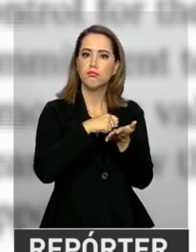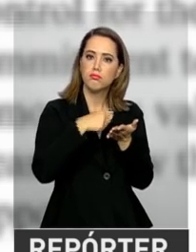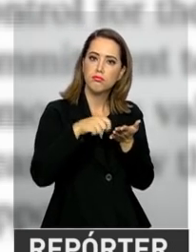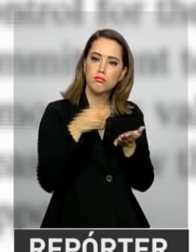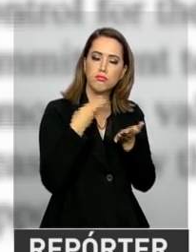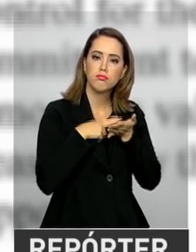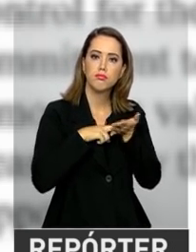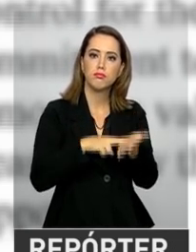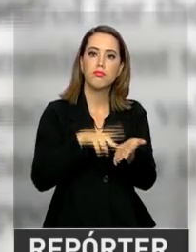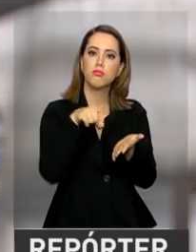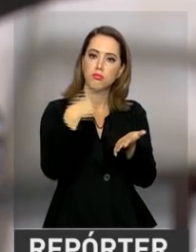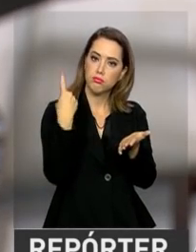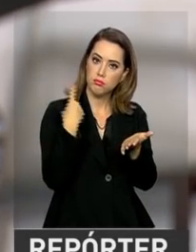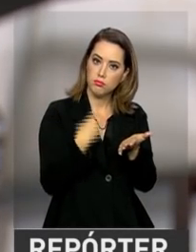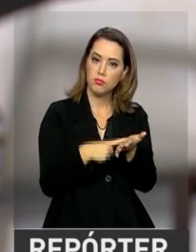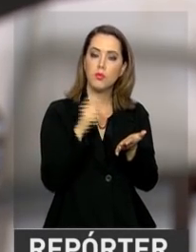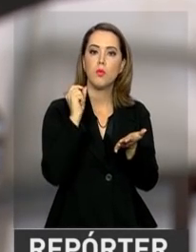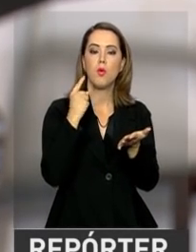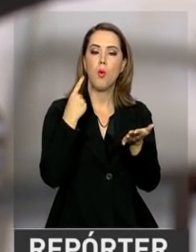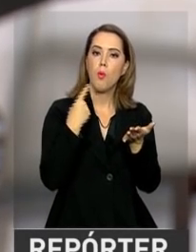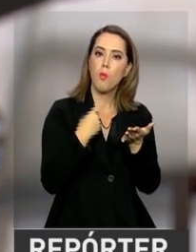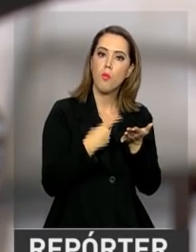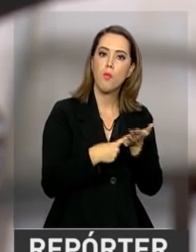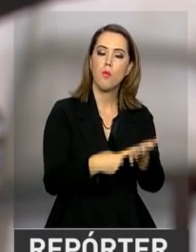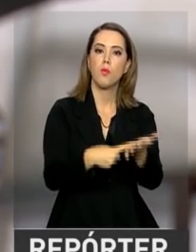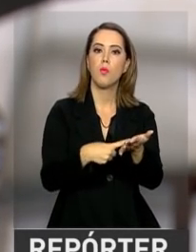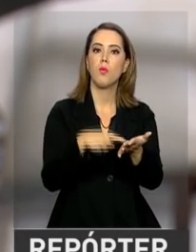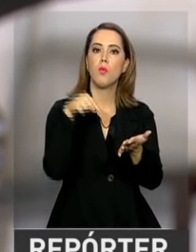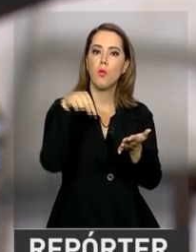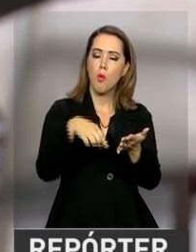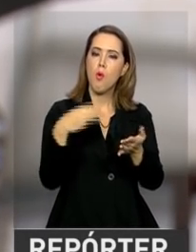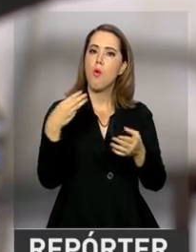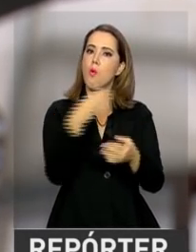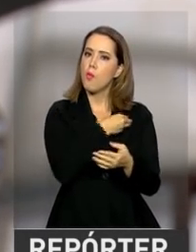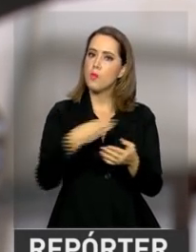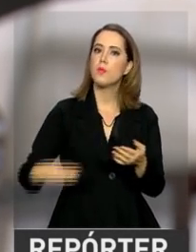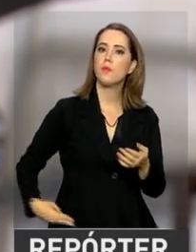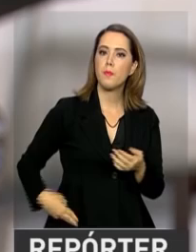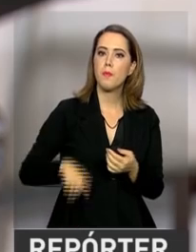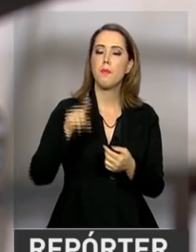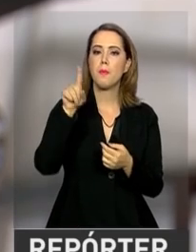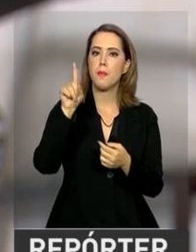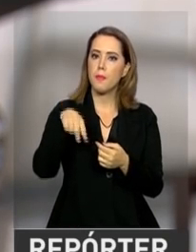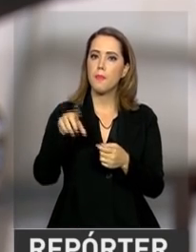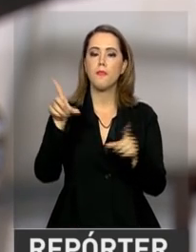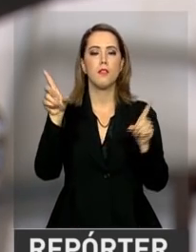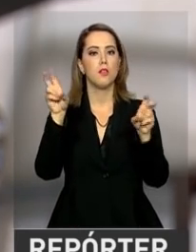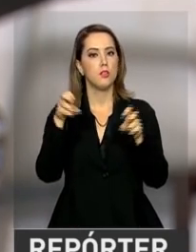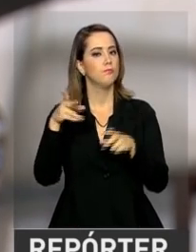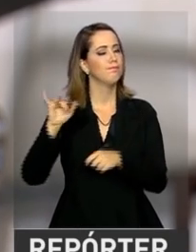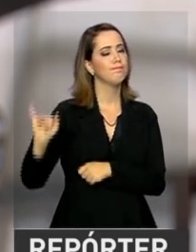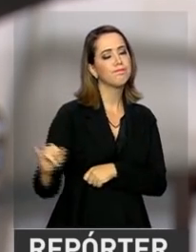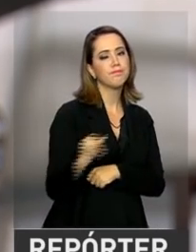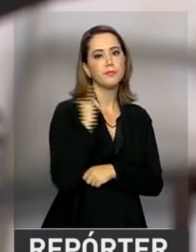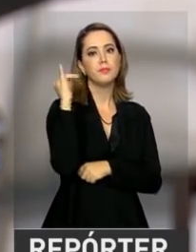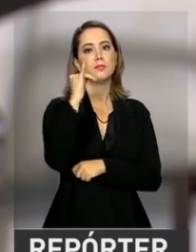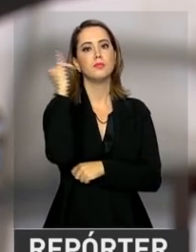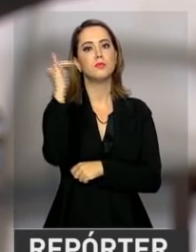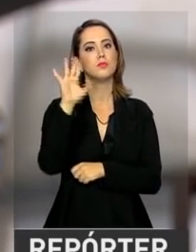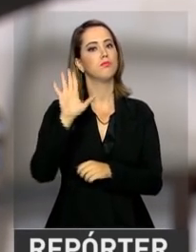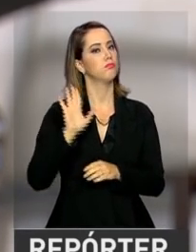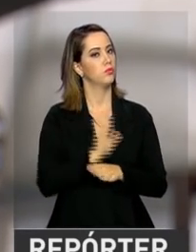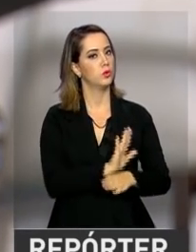Micter afirma ainda que o compromisso de Torquato Jardim com o cargo abre aspas é vital para